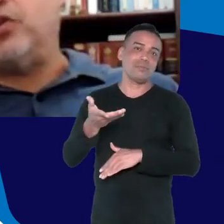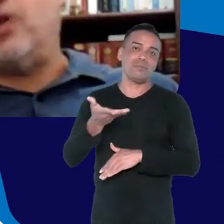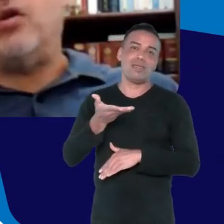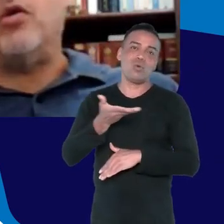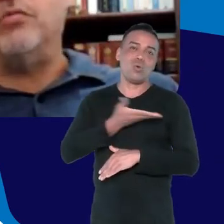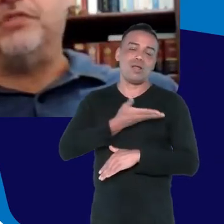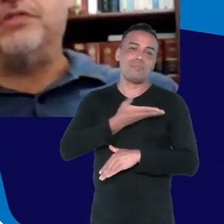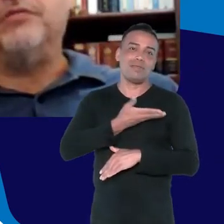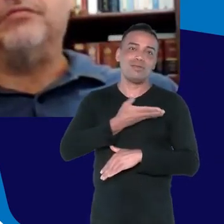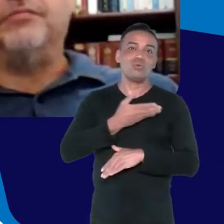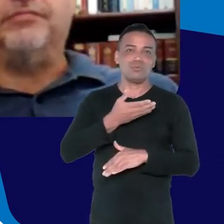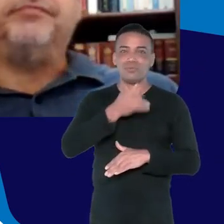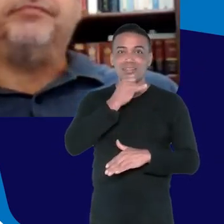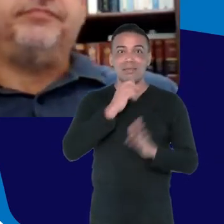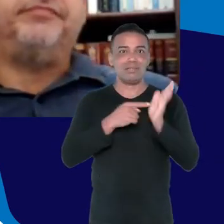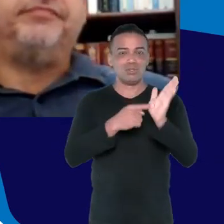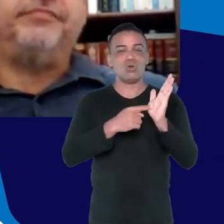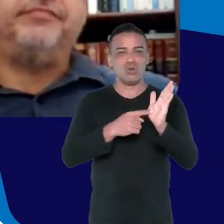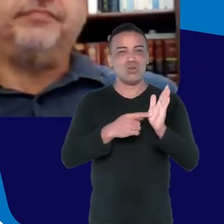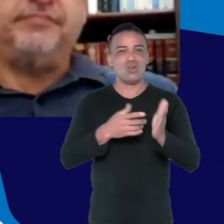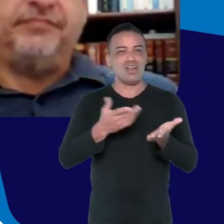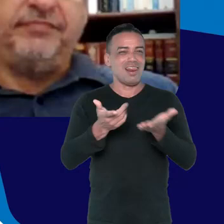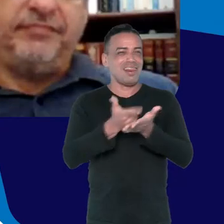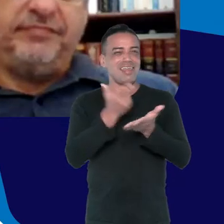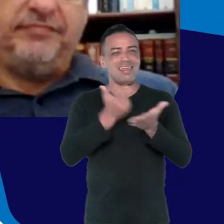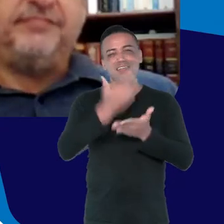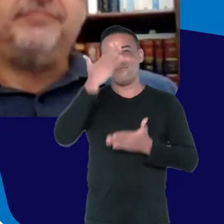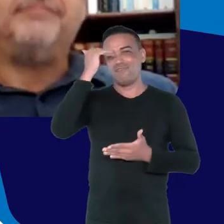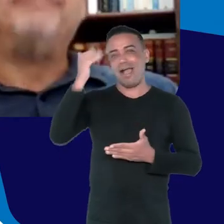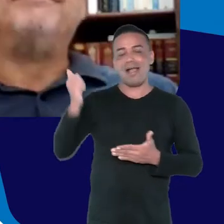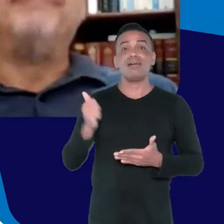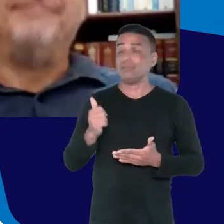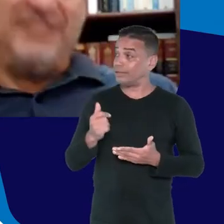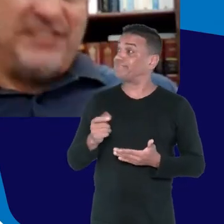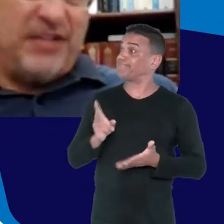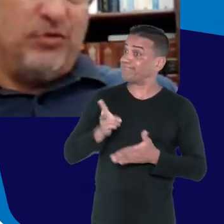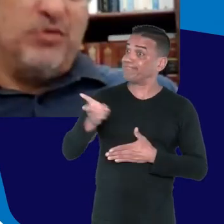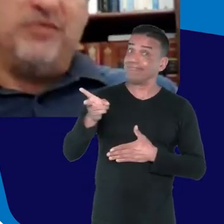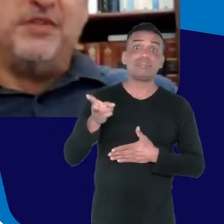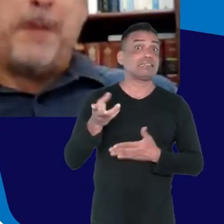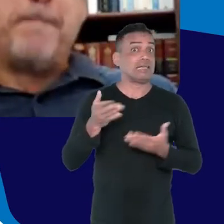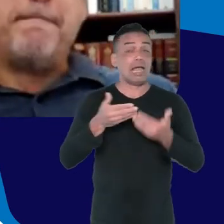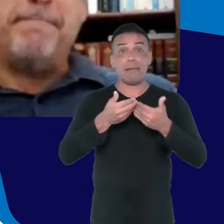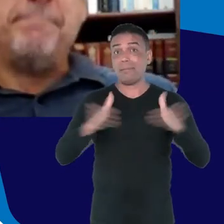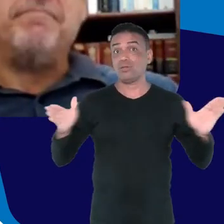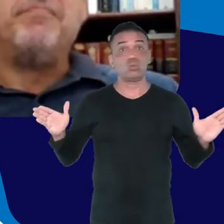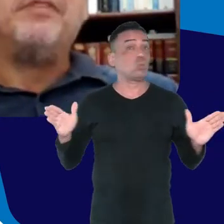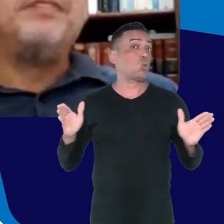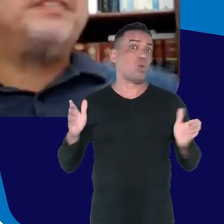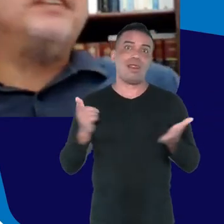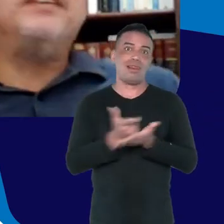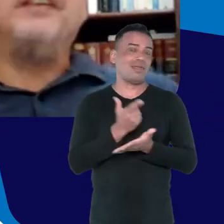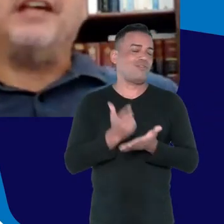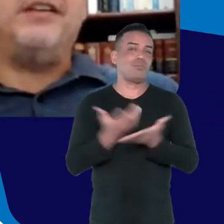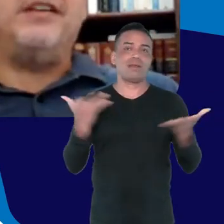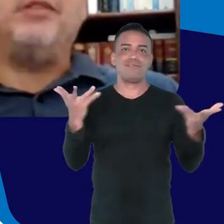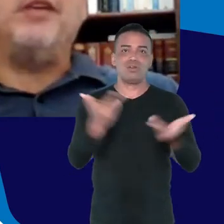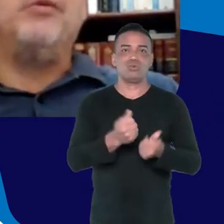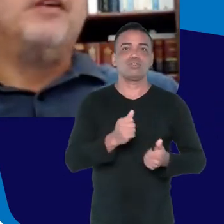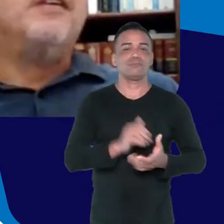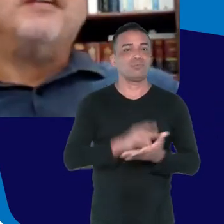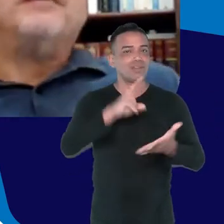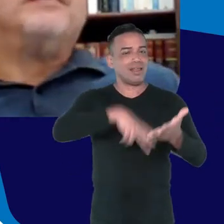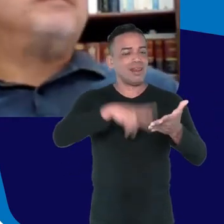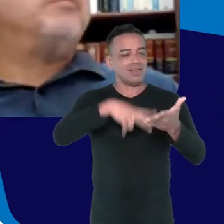Doyle e Sherlock Holmes. Ah, assim, é um caminho sem volta, né? E uma ótima porta de entrada, né? Sim, Assim, e uma eu